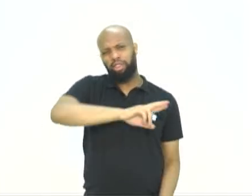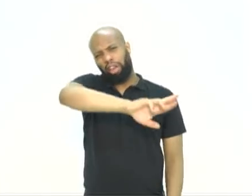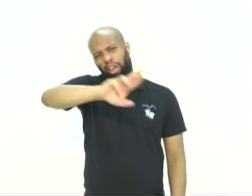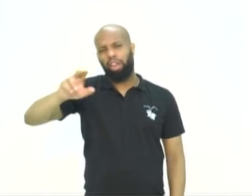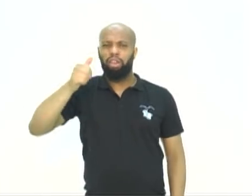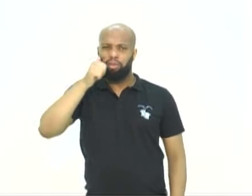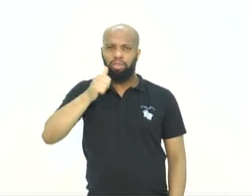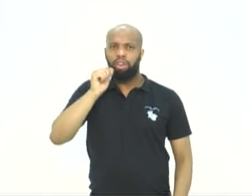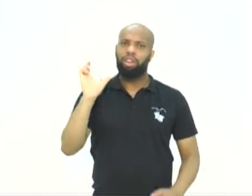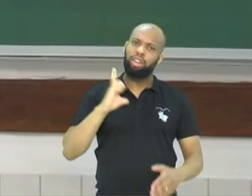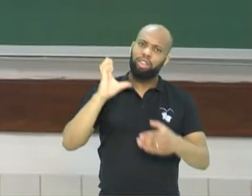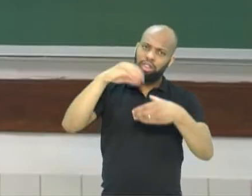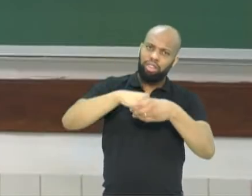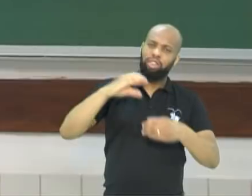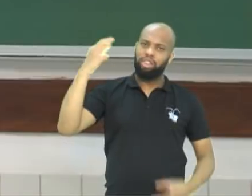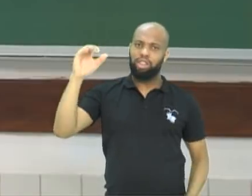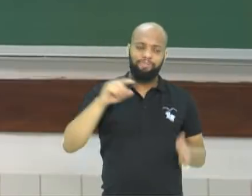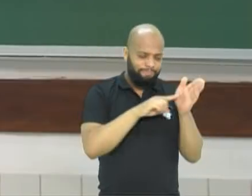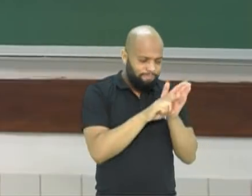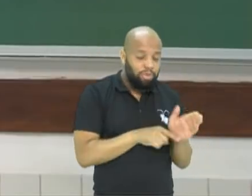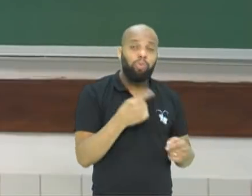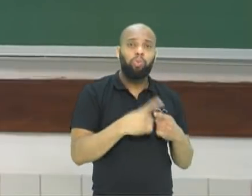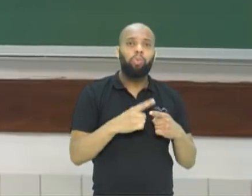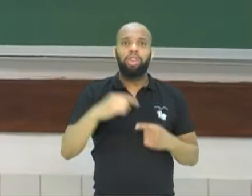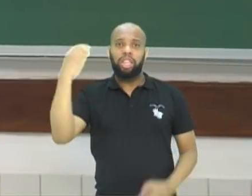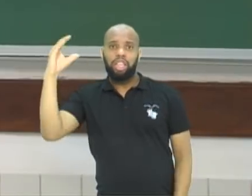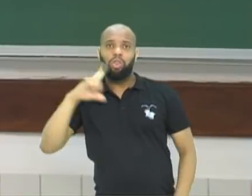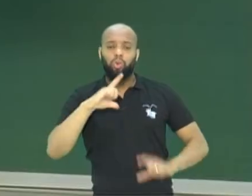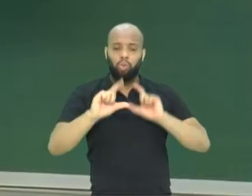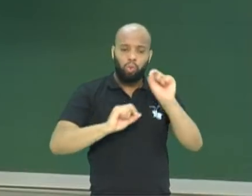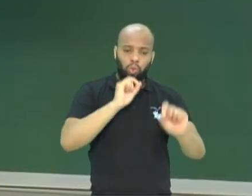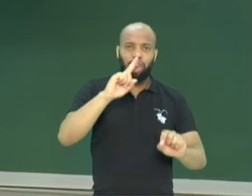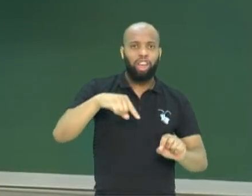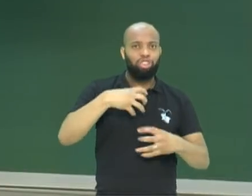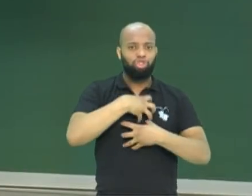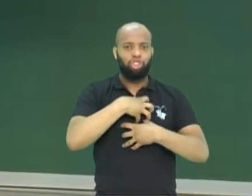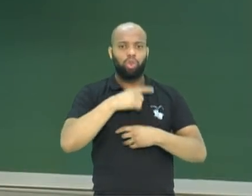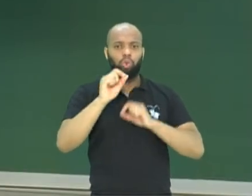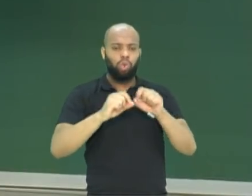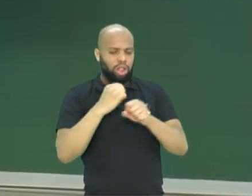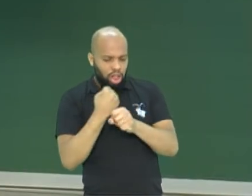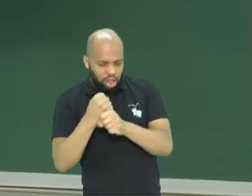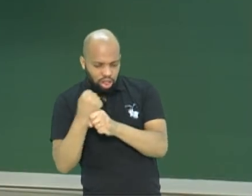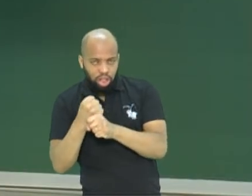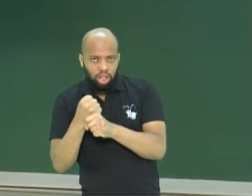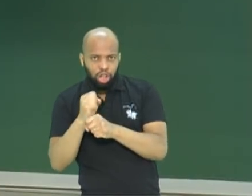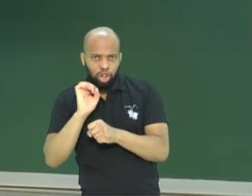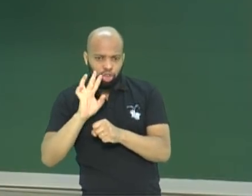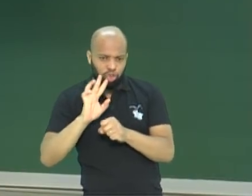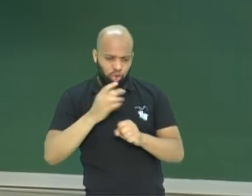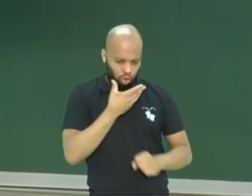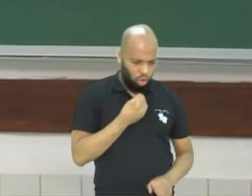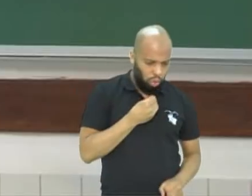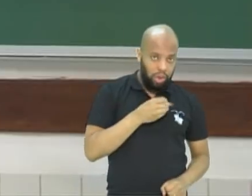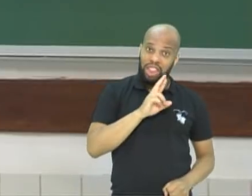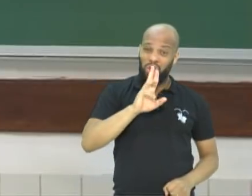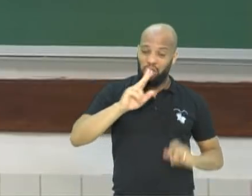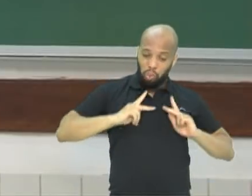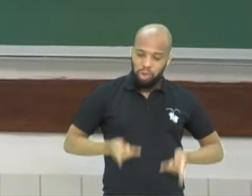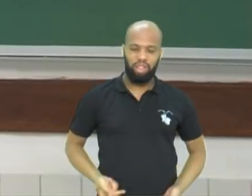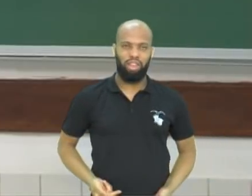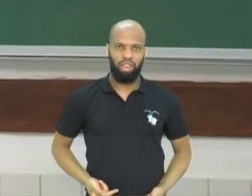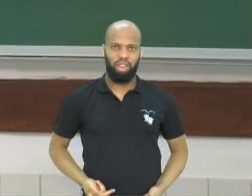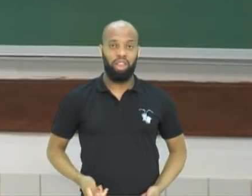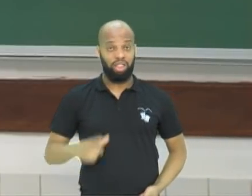ciência contribuindo, porque a ciência, como eu falei, a ciência é uma construção humana, não é só uma construção de homens. Nessa mesma foto tem